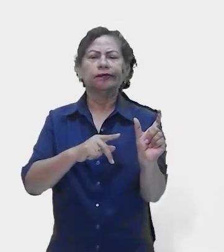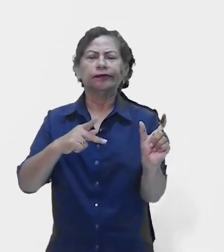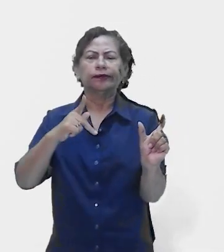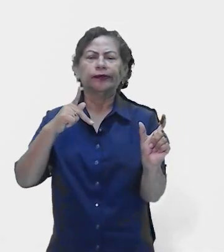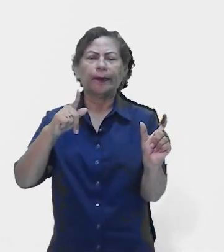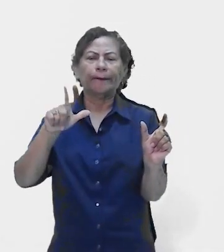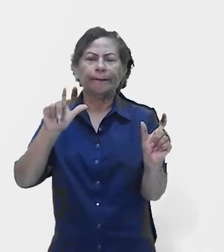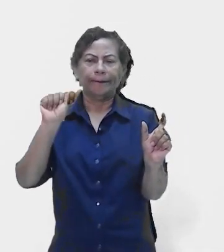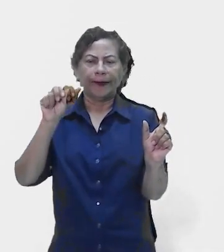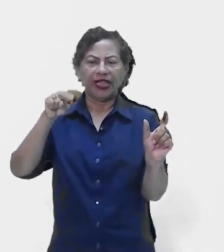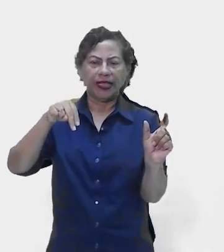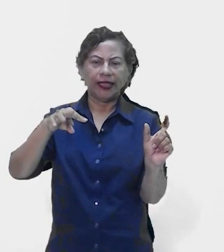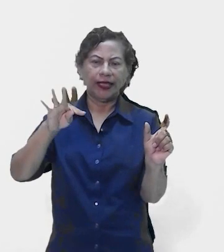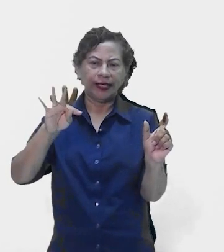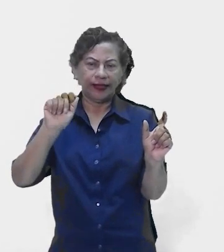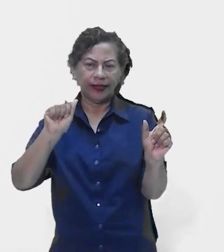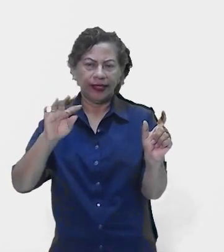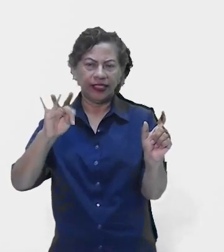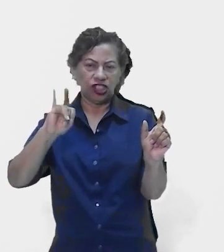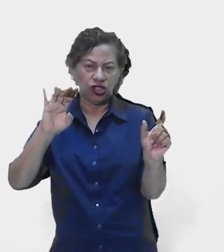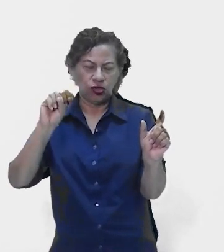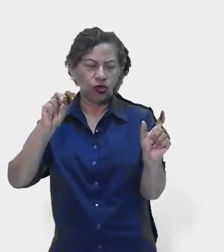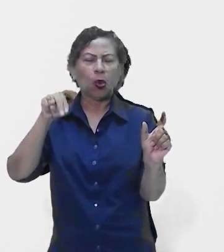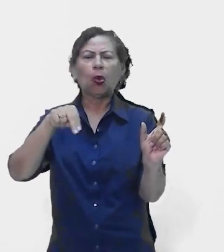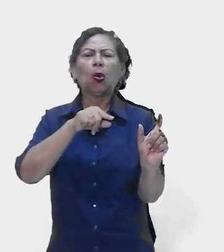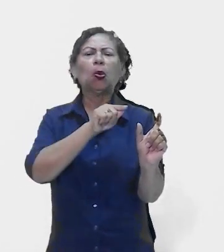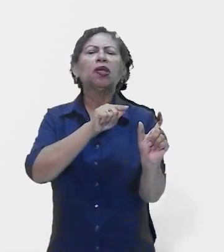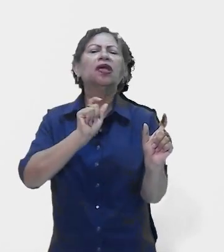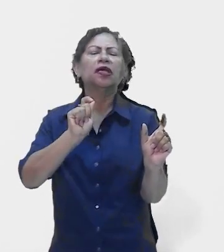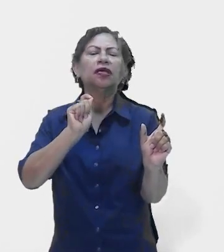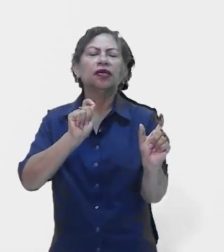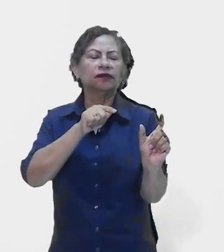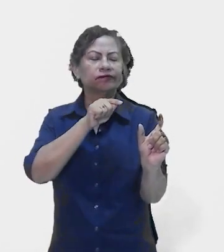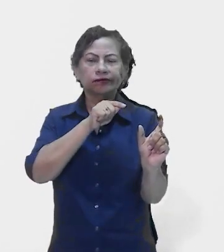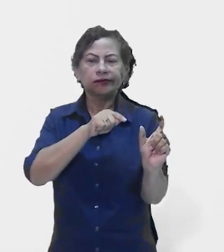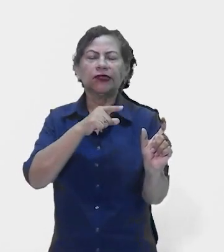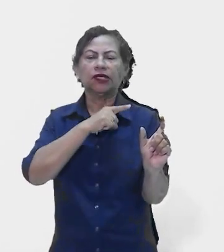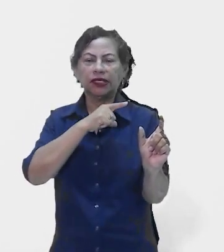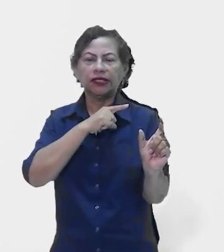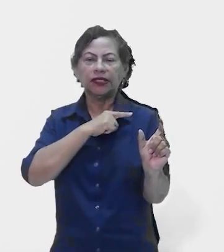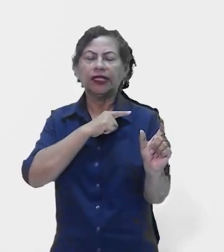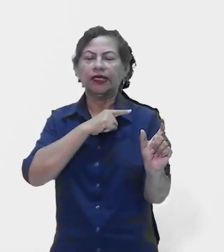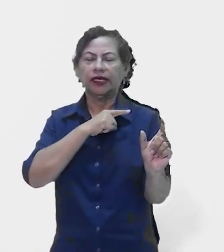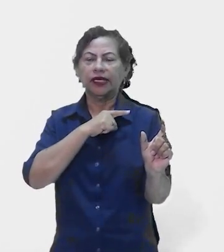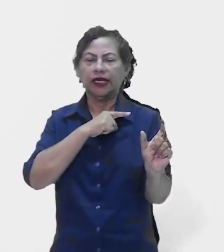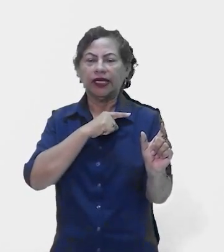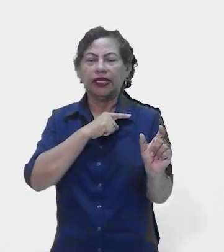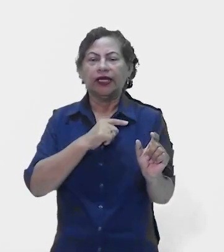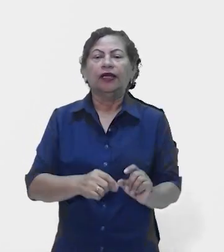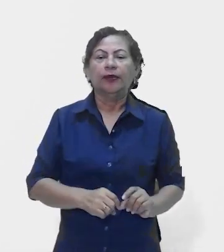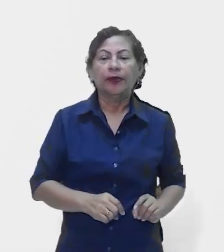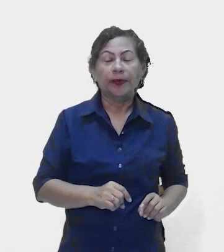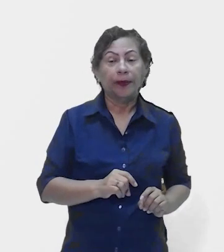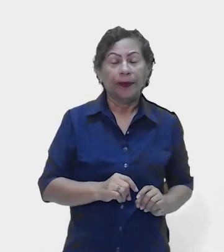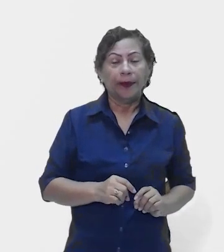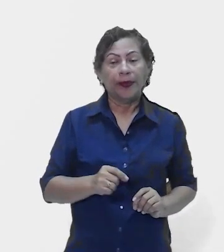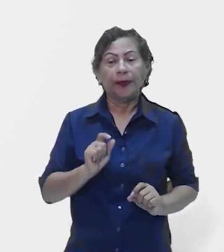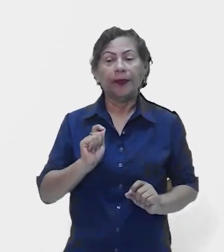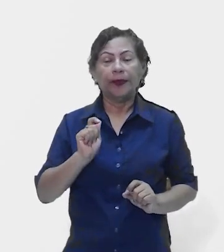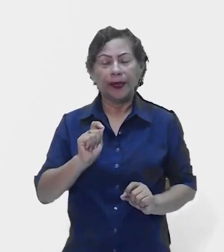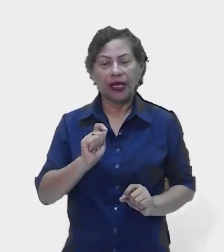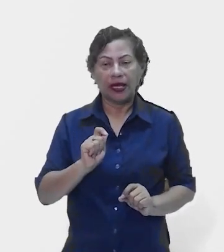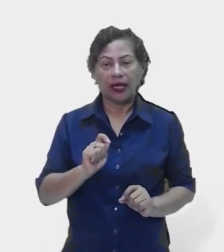agrícola onde você produz, tendo em vista, o mercado externo, a monocultura,